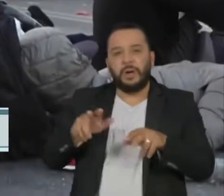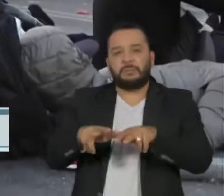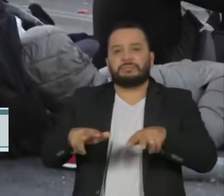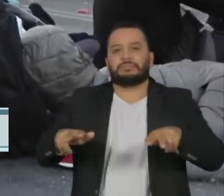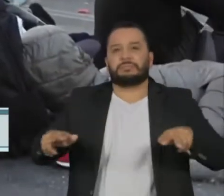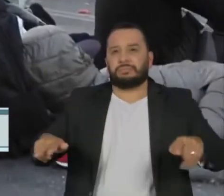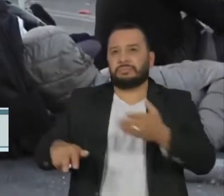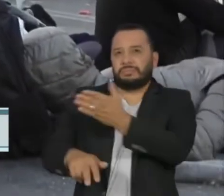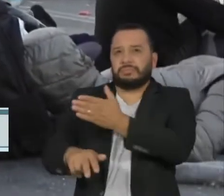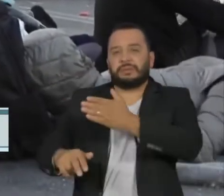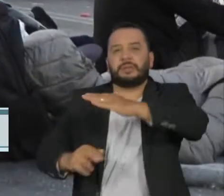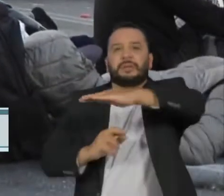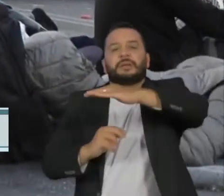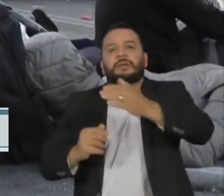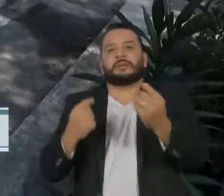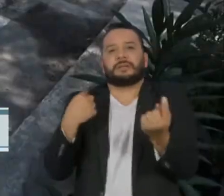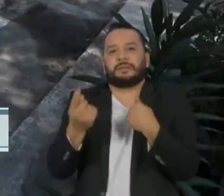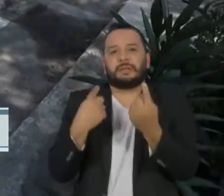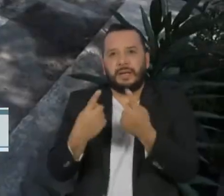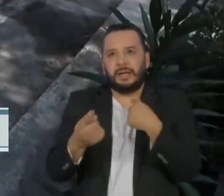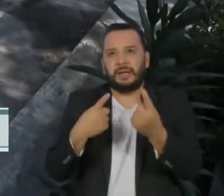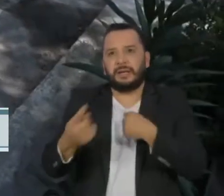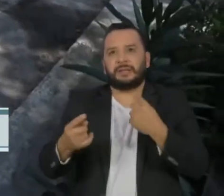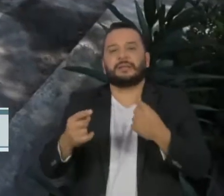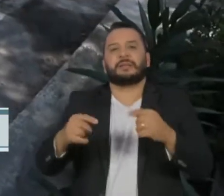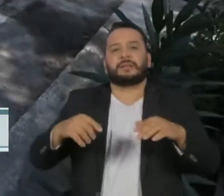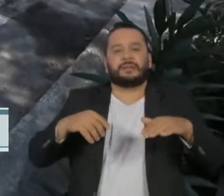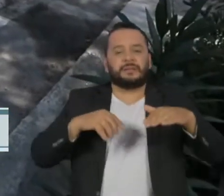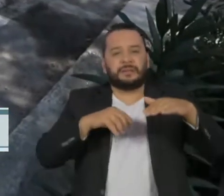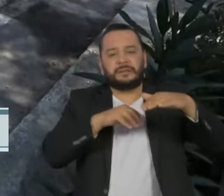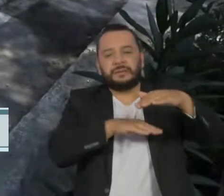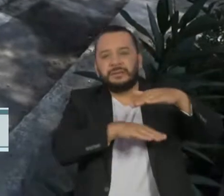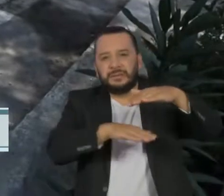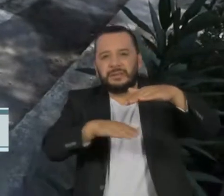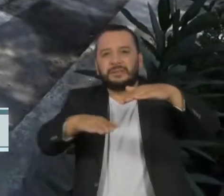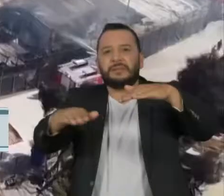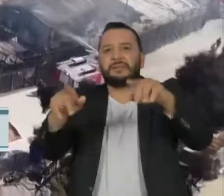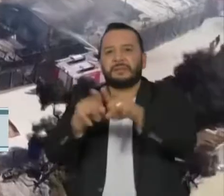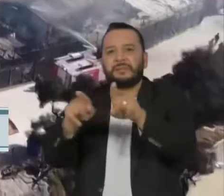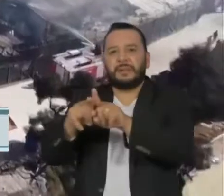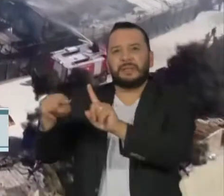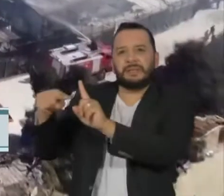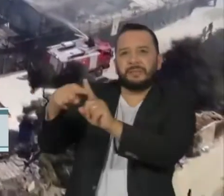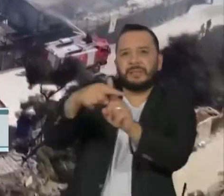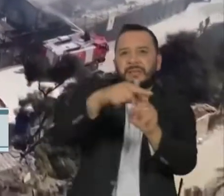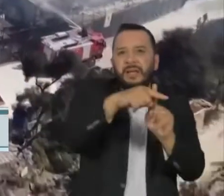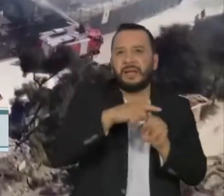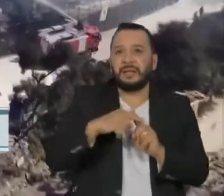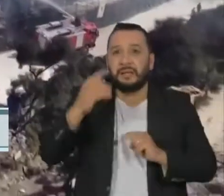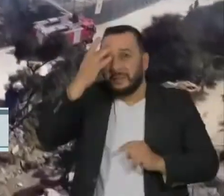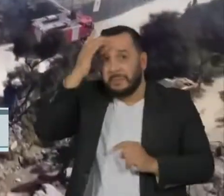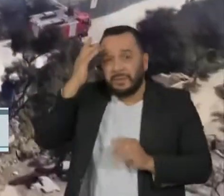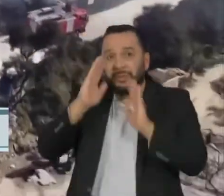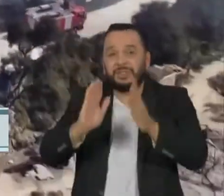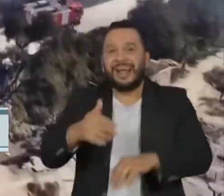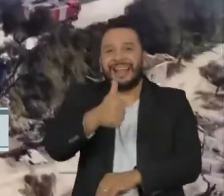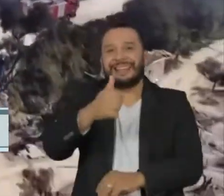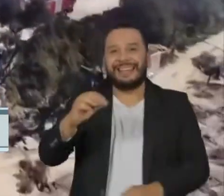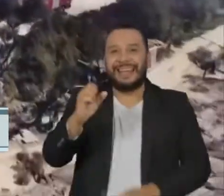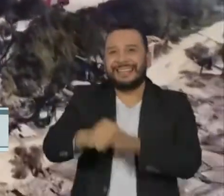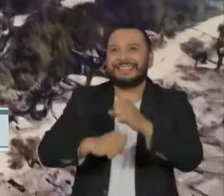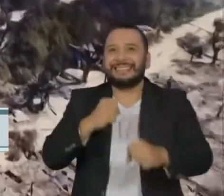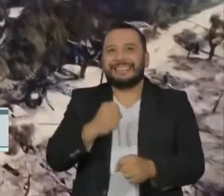estacionamentos e até em frente ao ônibus da polícia alguns chegaram a dormir no cemitério local são pessoas que há mais de dez anos